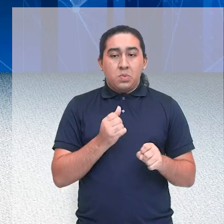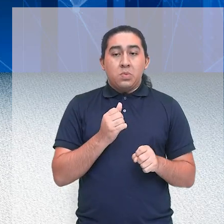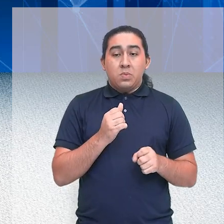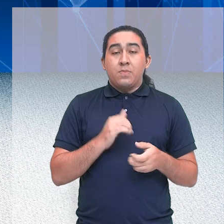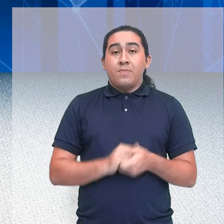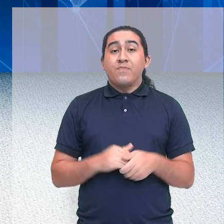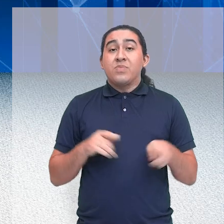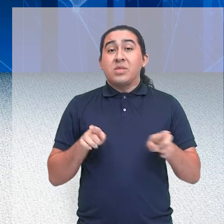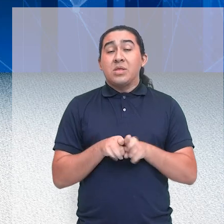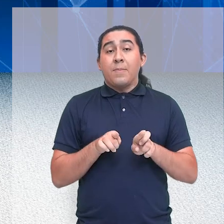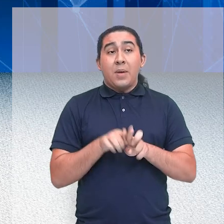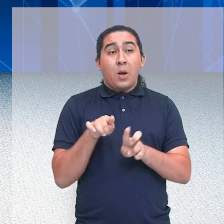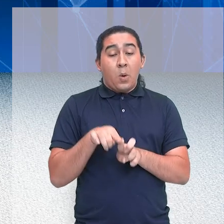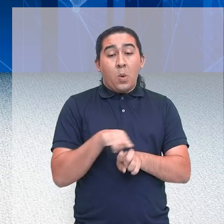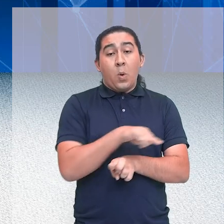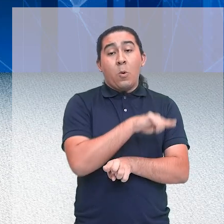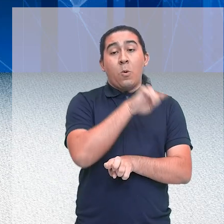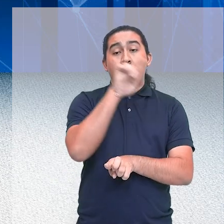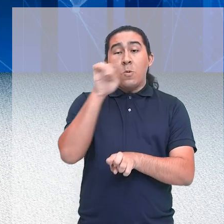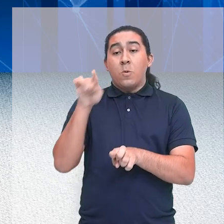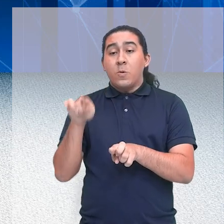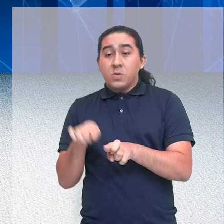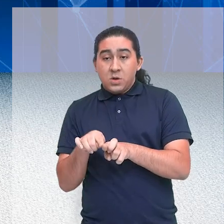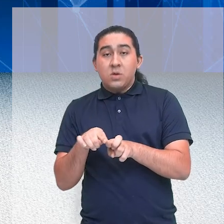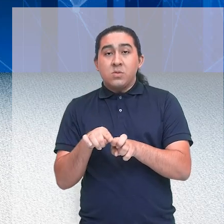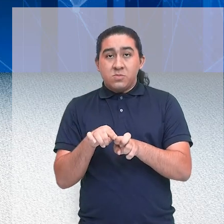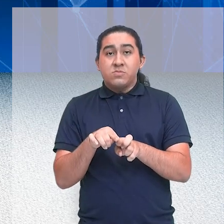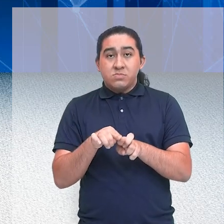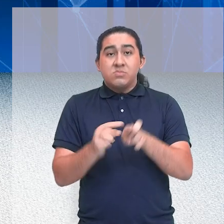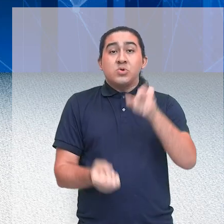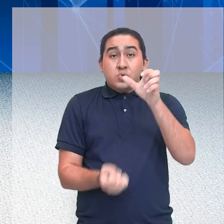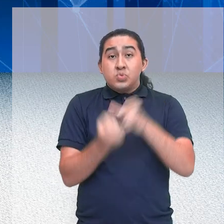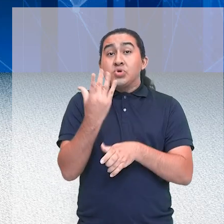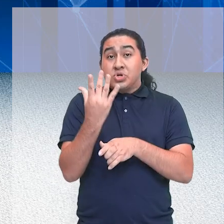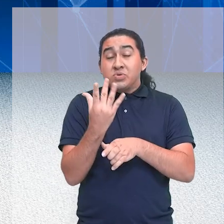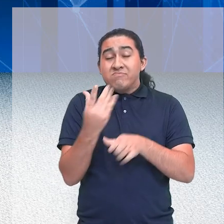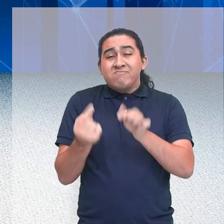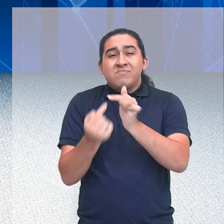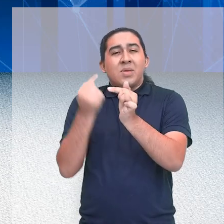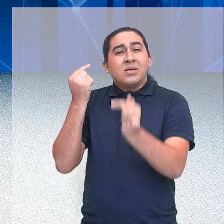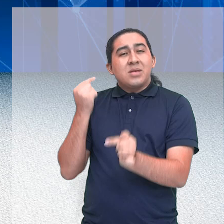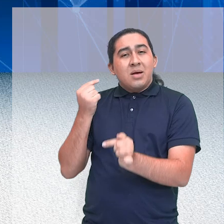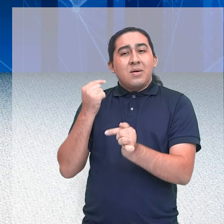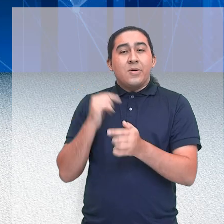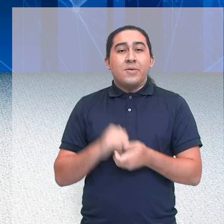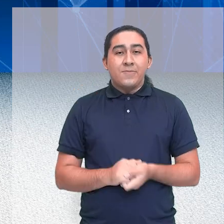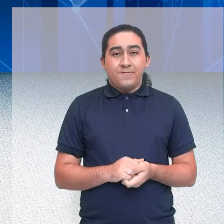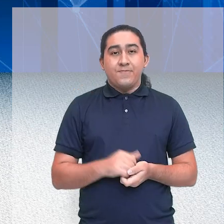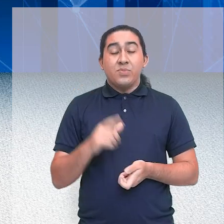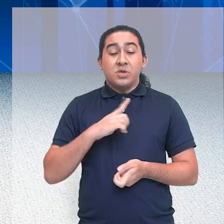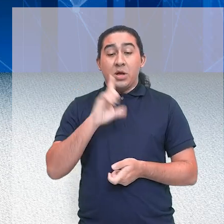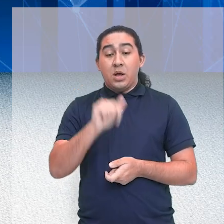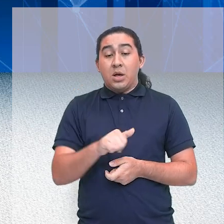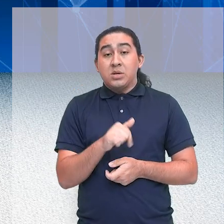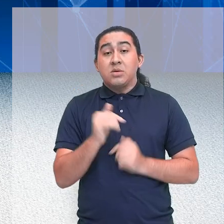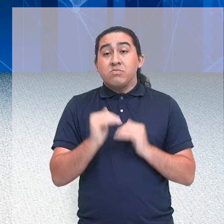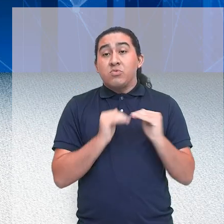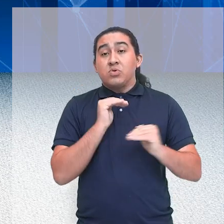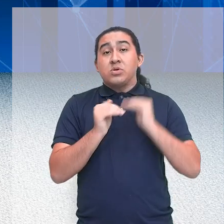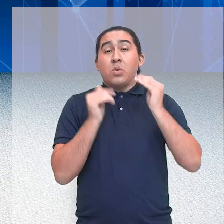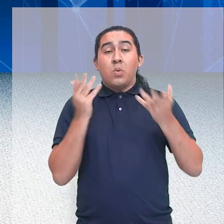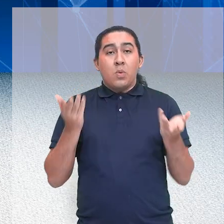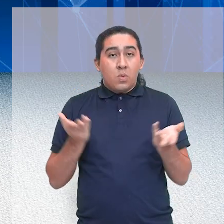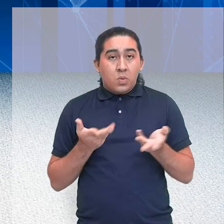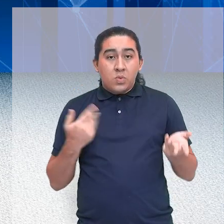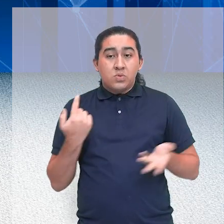da roda também, que propôs aí para nós, né, através dessa evolução, hoje a